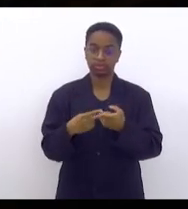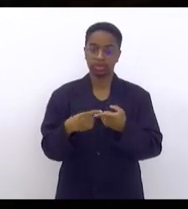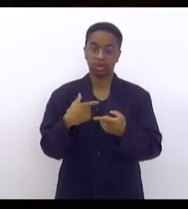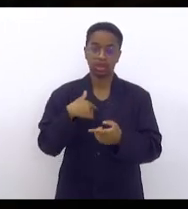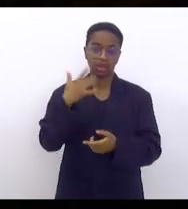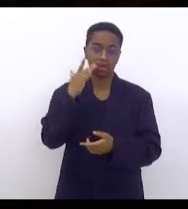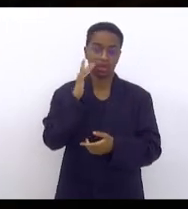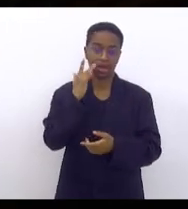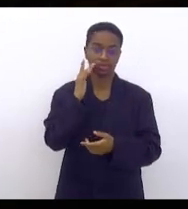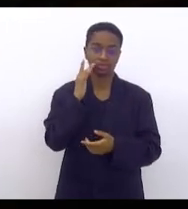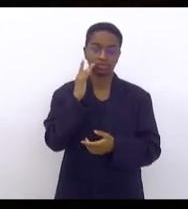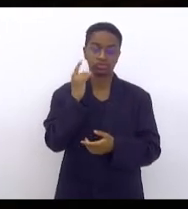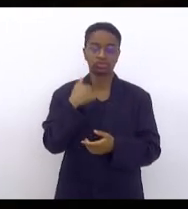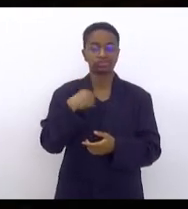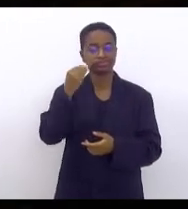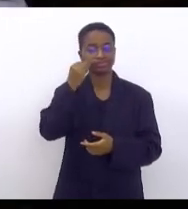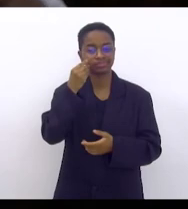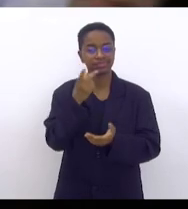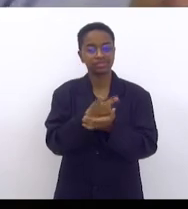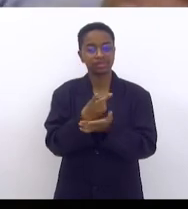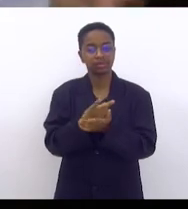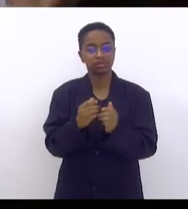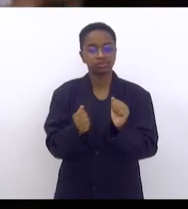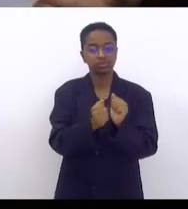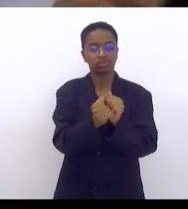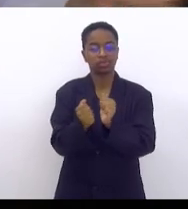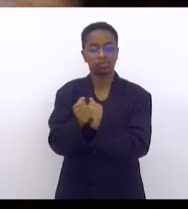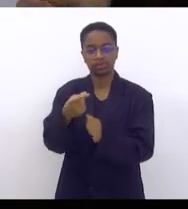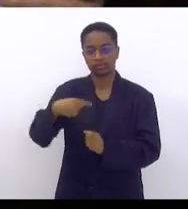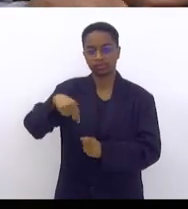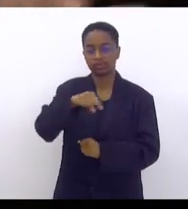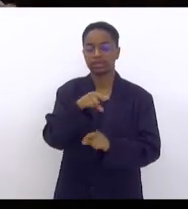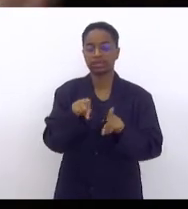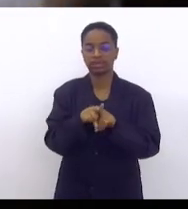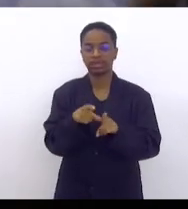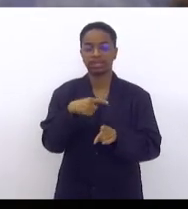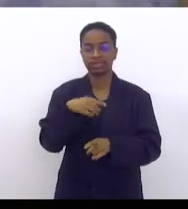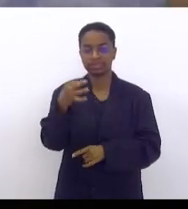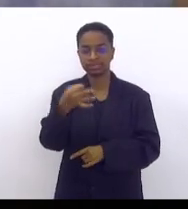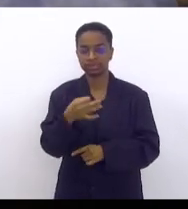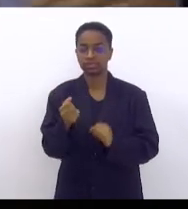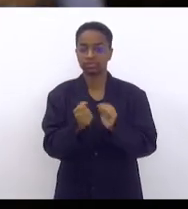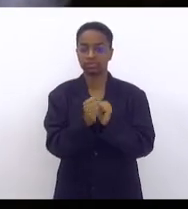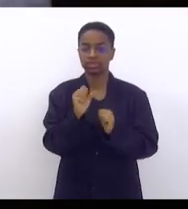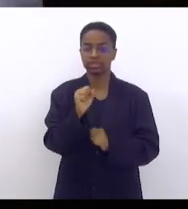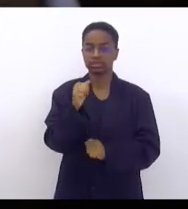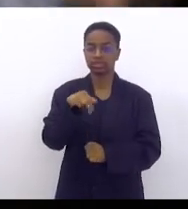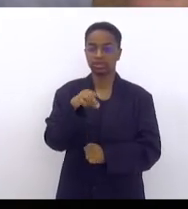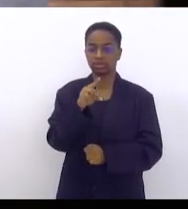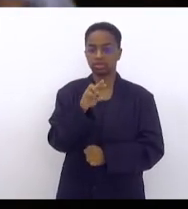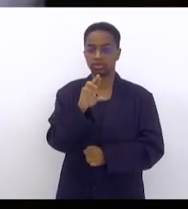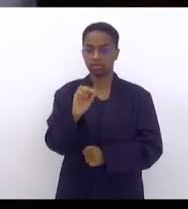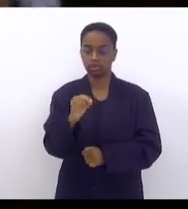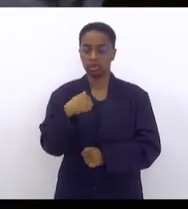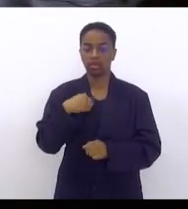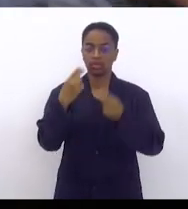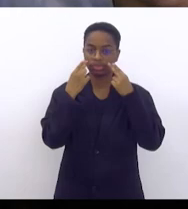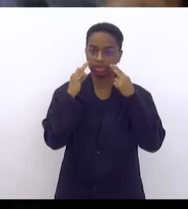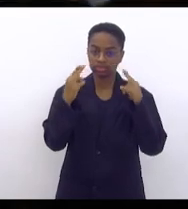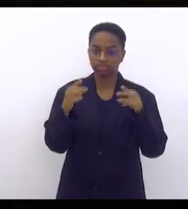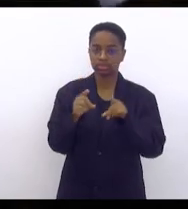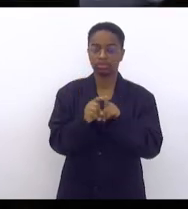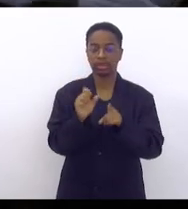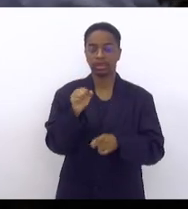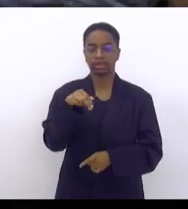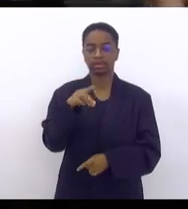eu sou um cara que procura juntar, tenho certeza aqui com o Sandro, né, sou testemunha disso, o André, inclusive